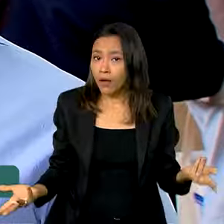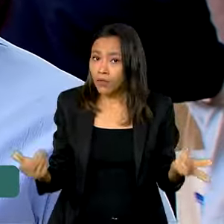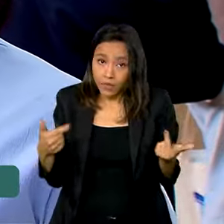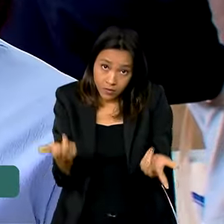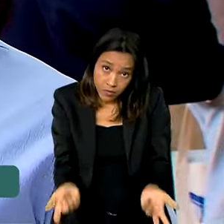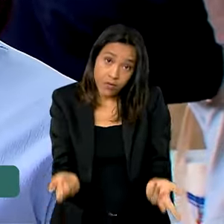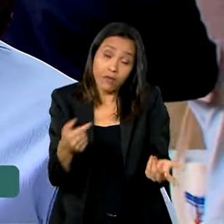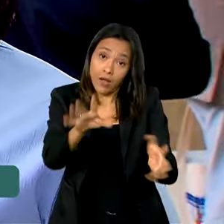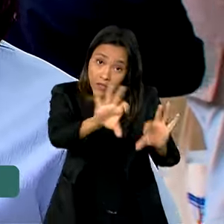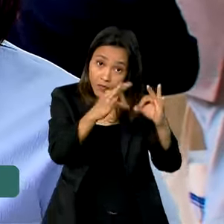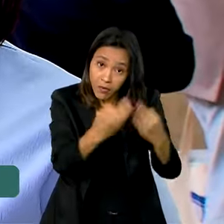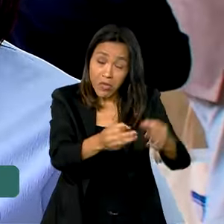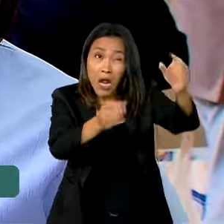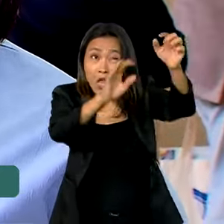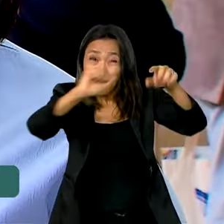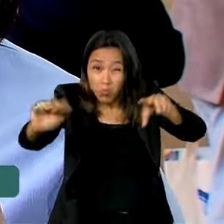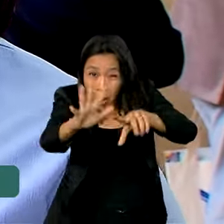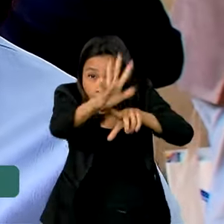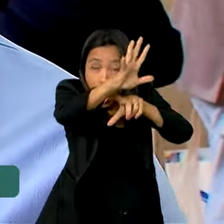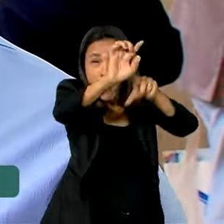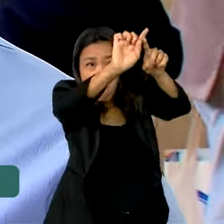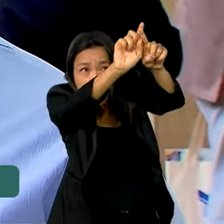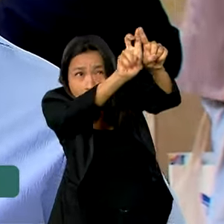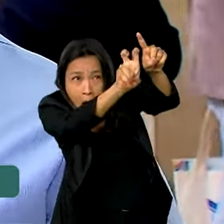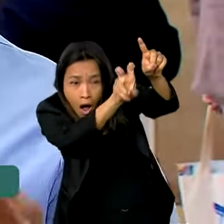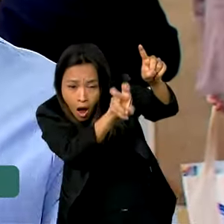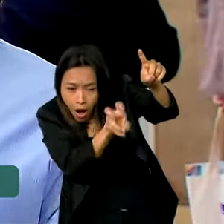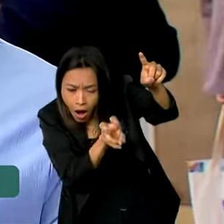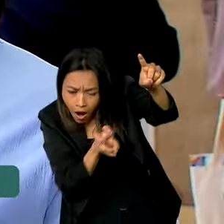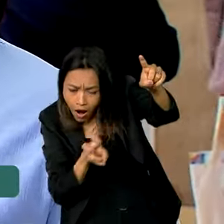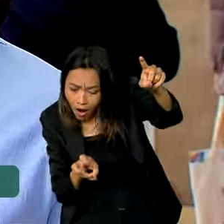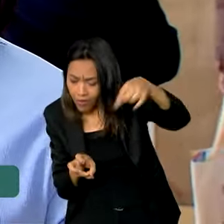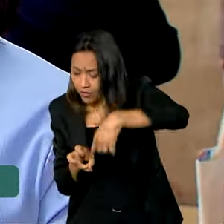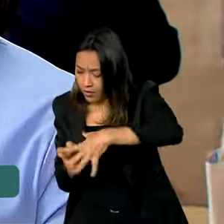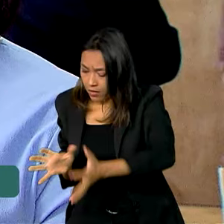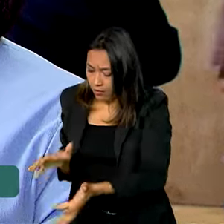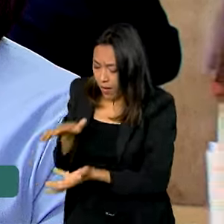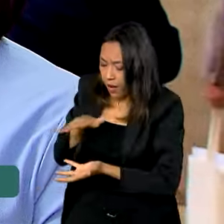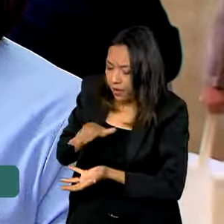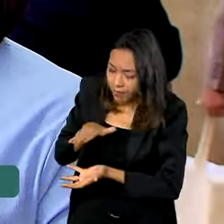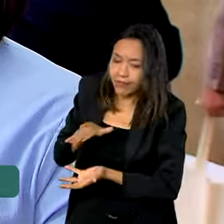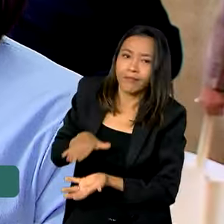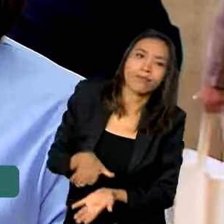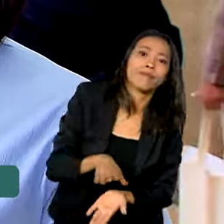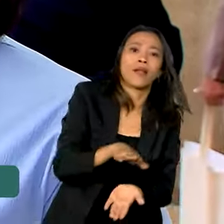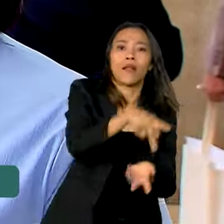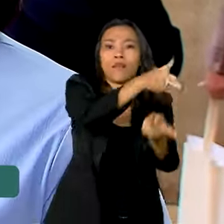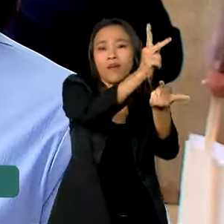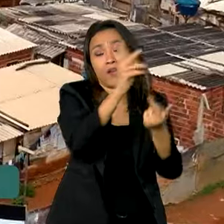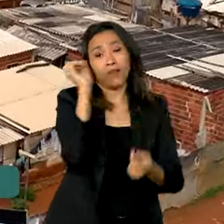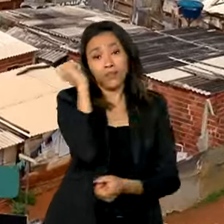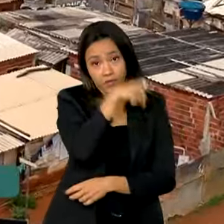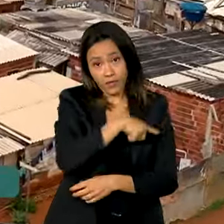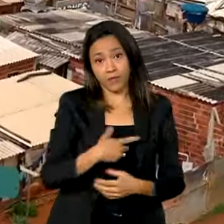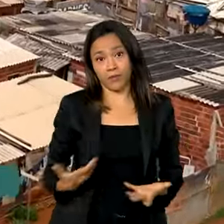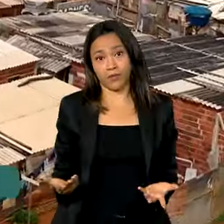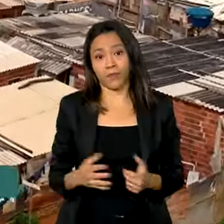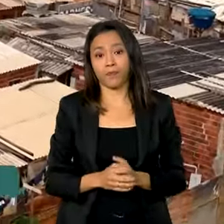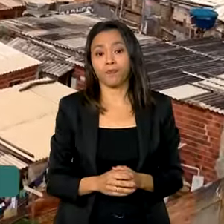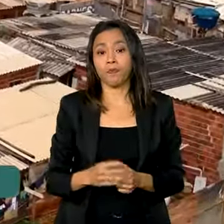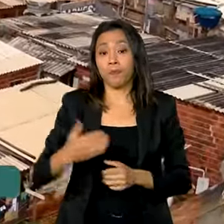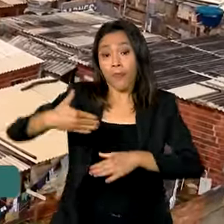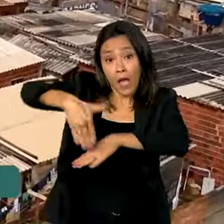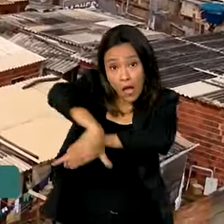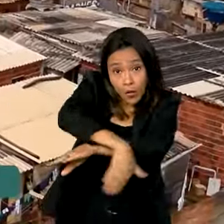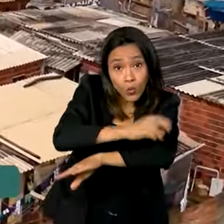local. Então, as famílias têm que descer lá da última casa, se for lá, e pegar lá embaixo, na 440. Então, assim, é muito complicado. O endereço